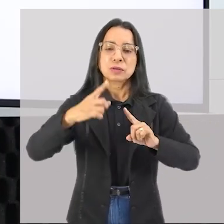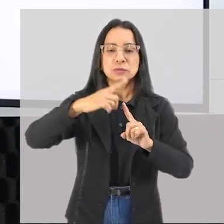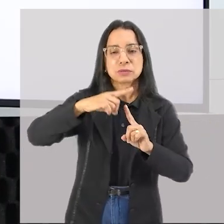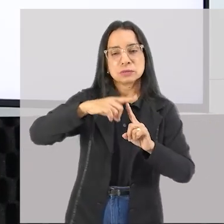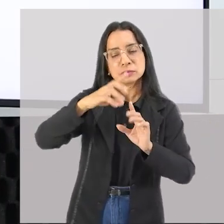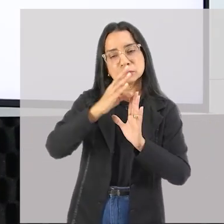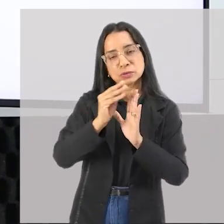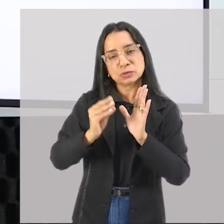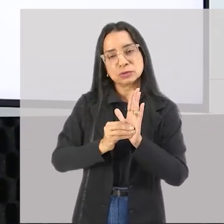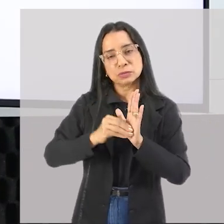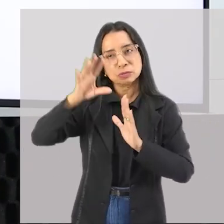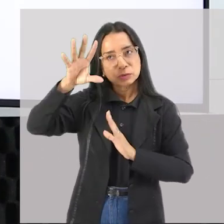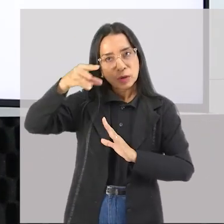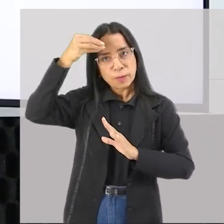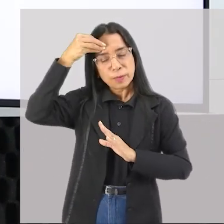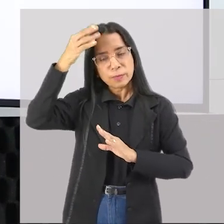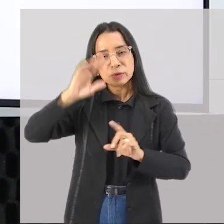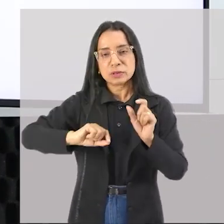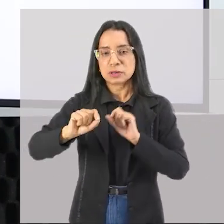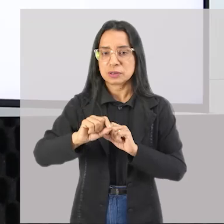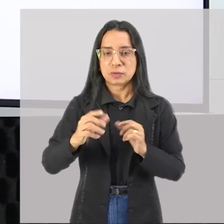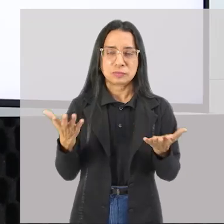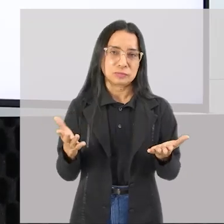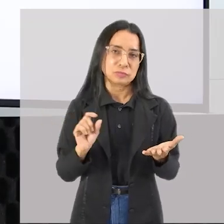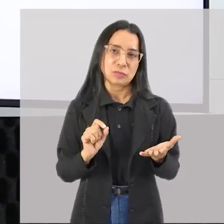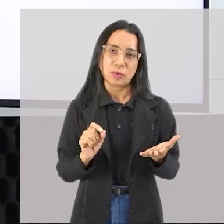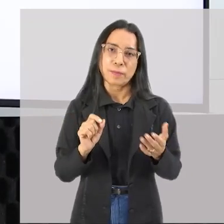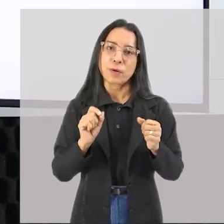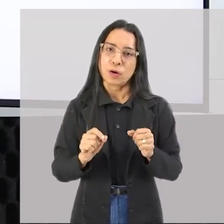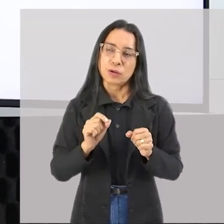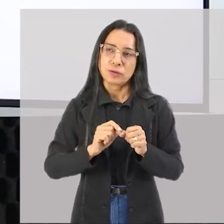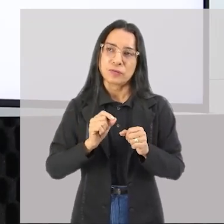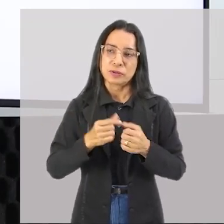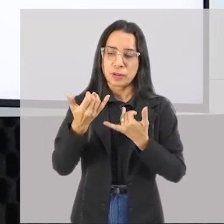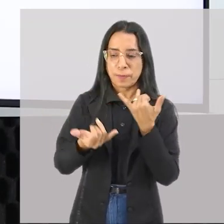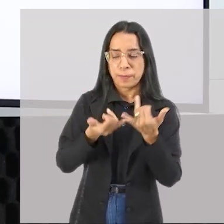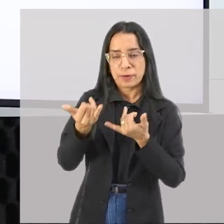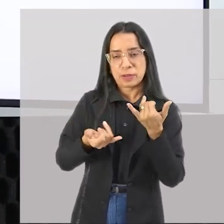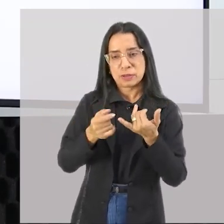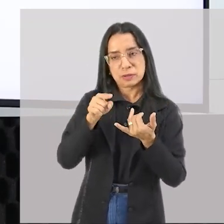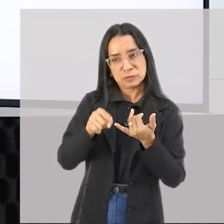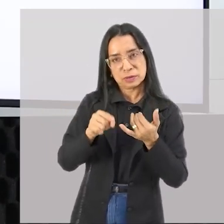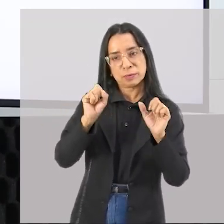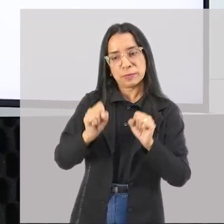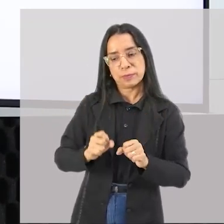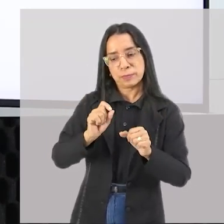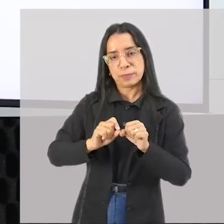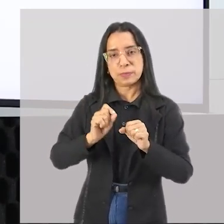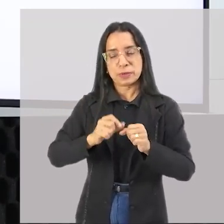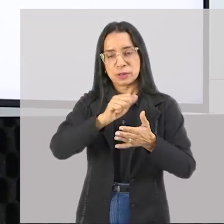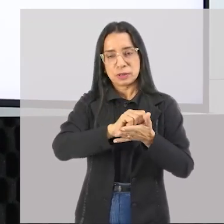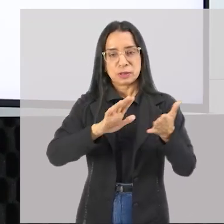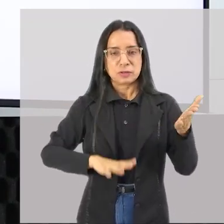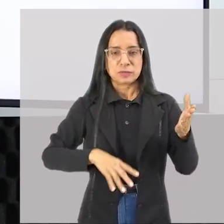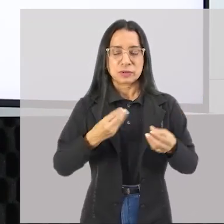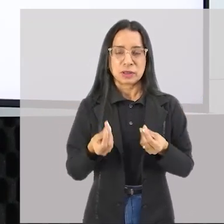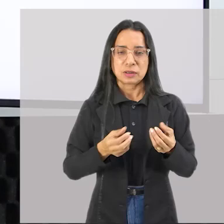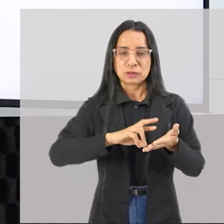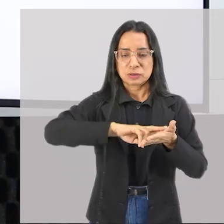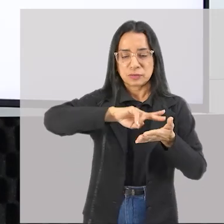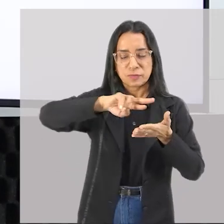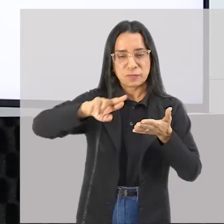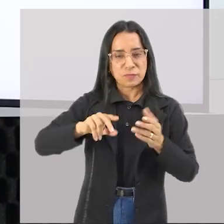conteúdo? Memorização, então seu professor pode fazer jogos com vocês podem fazer atividades assim. Tem